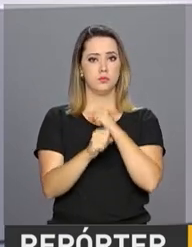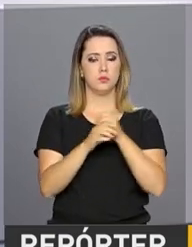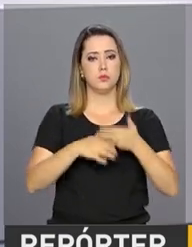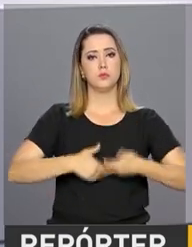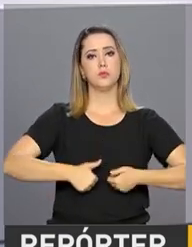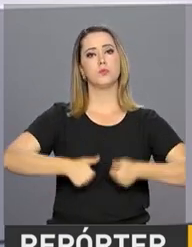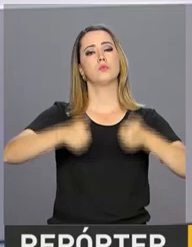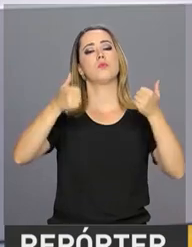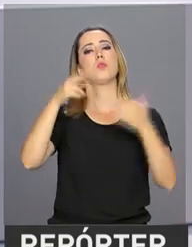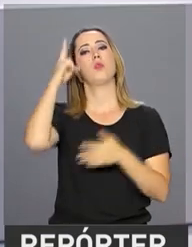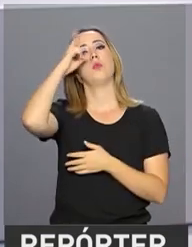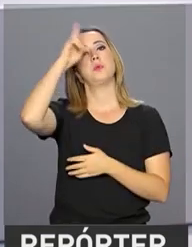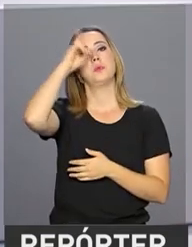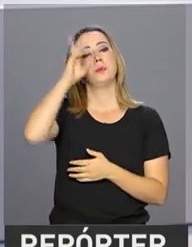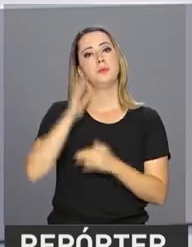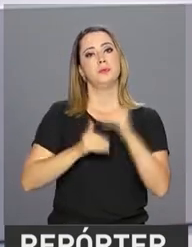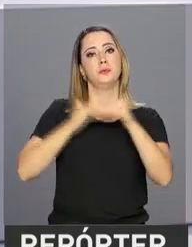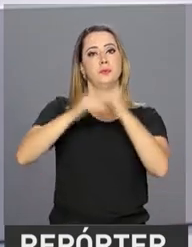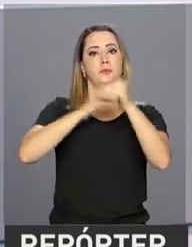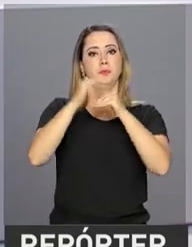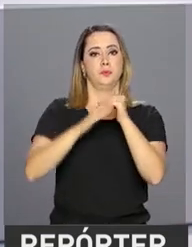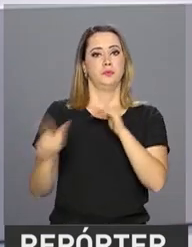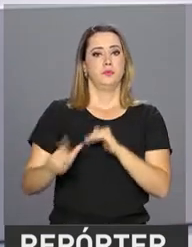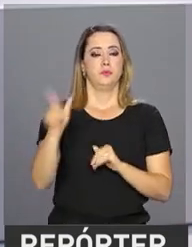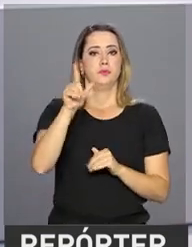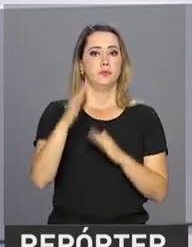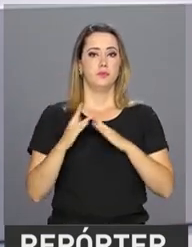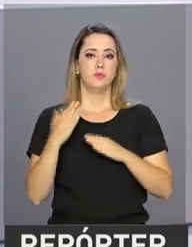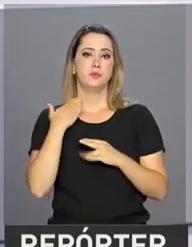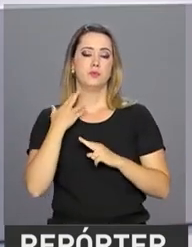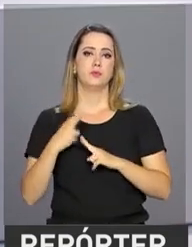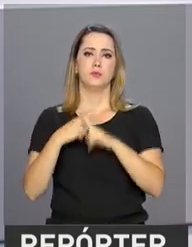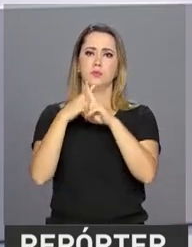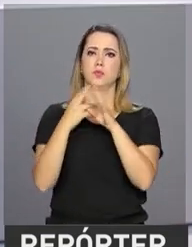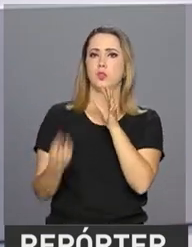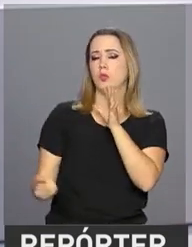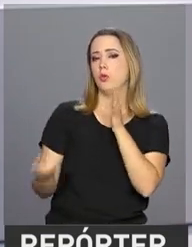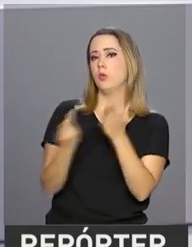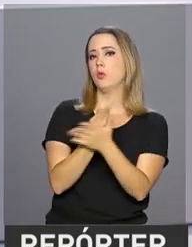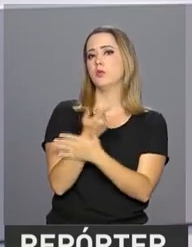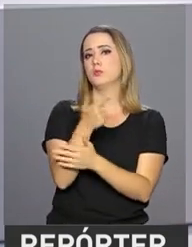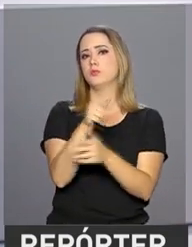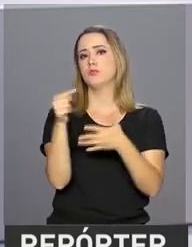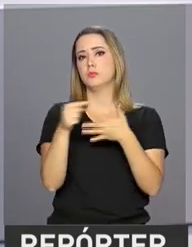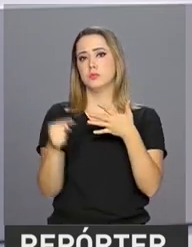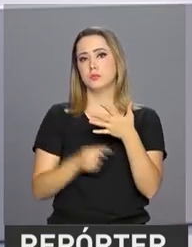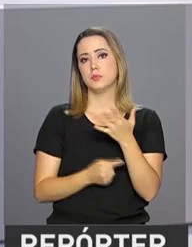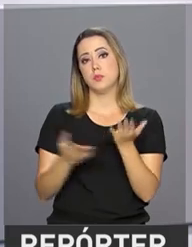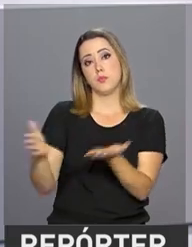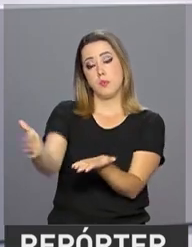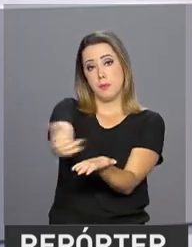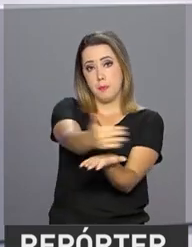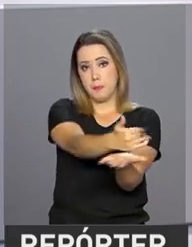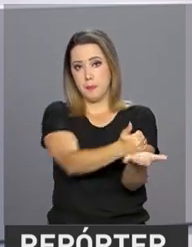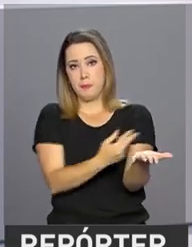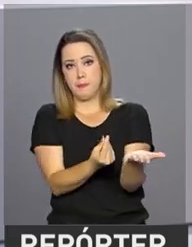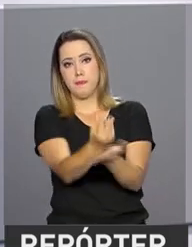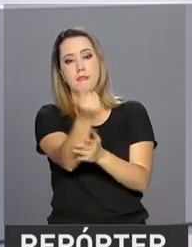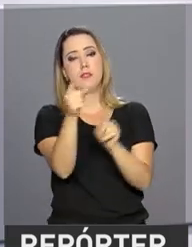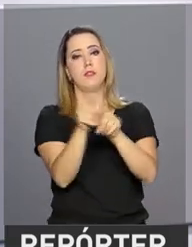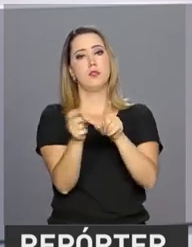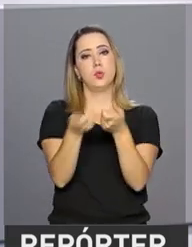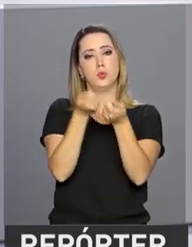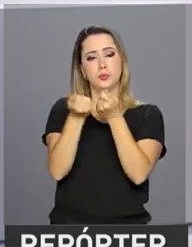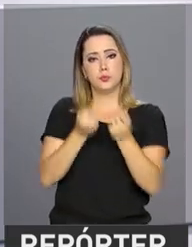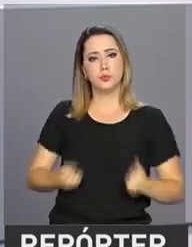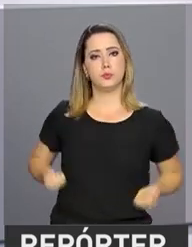melhor da série histórica o resultado da caixa foi gerado entre outros motivos pelas receitas com prestação de serviços e no controle